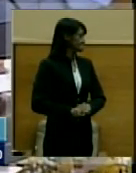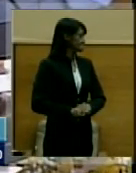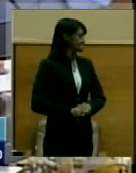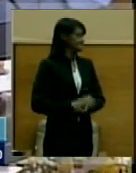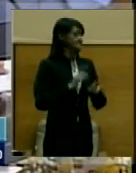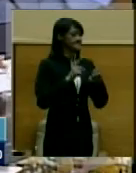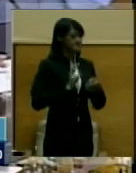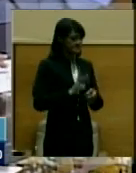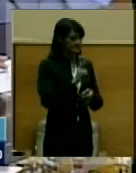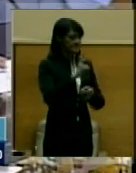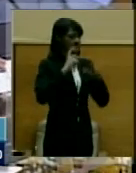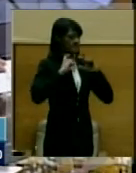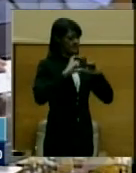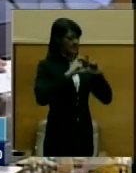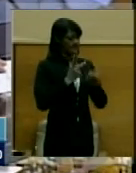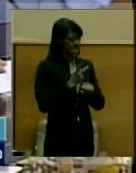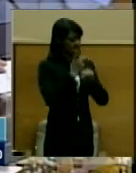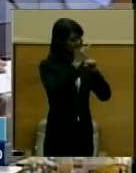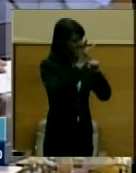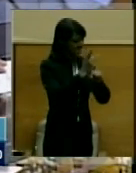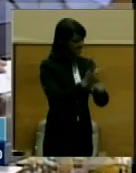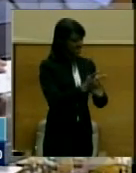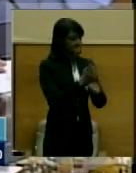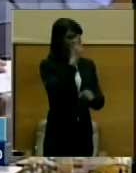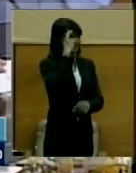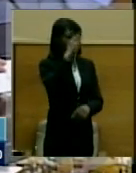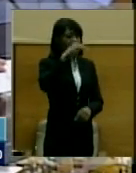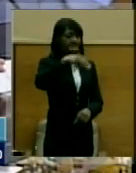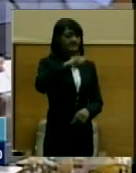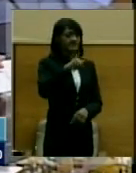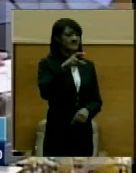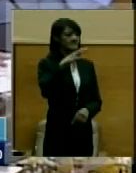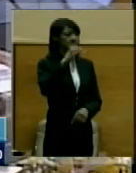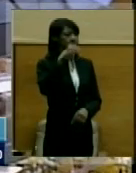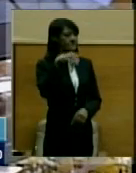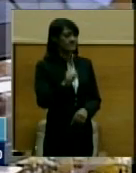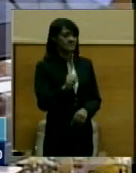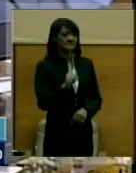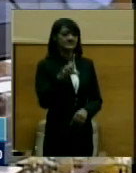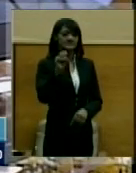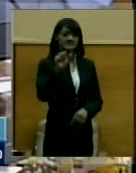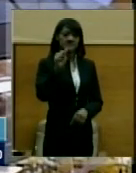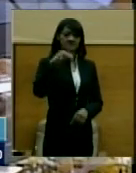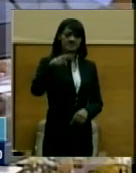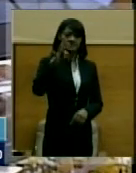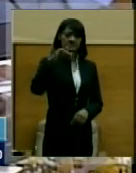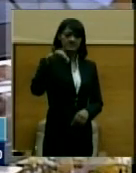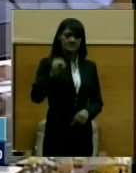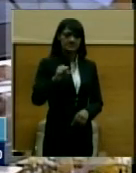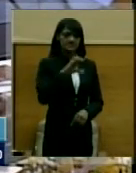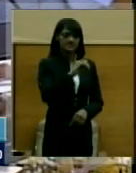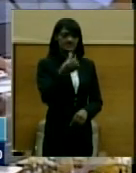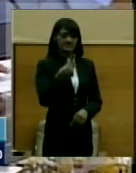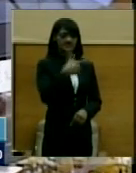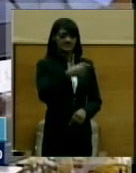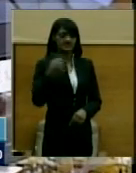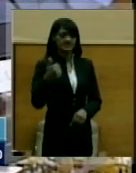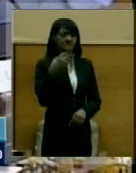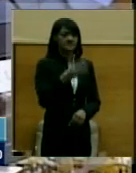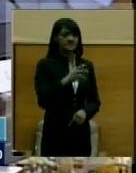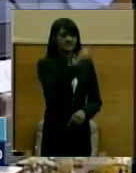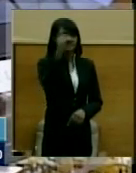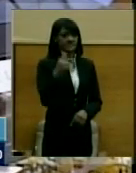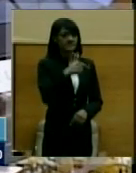Concessão da Medalha de Mérito de Superação Flávio Primo ao senhor Marcos Henrique Santos, nos termos do dispositivo da resolução 06/2013, de 28 de maio